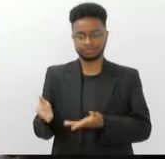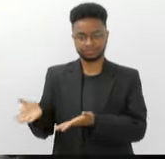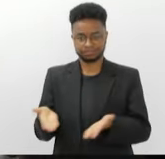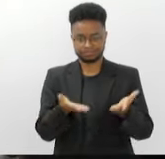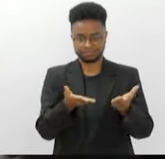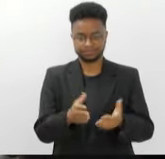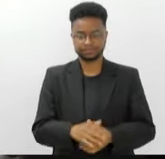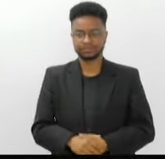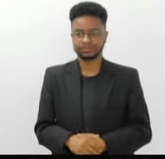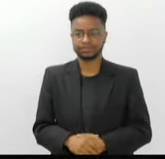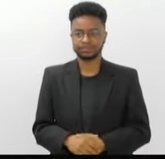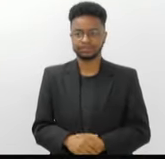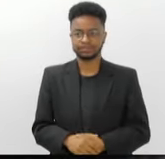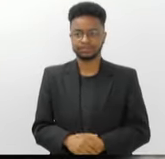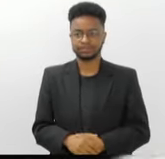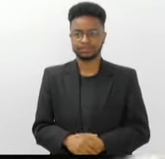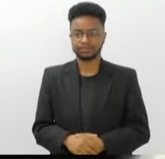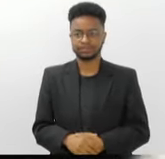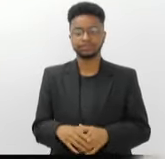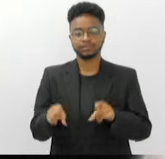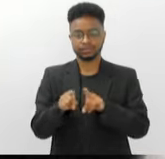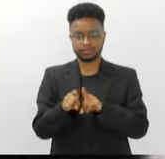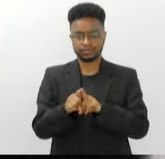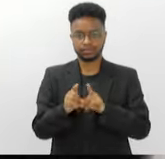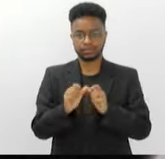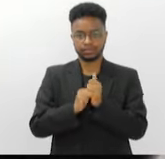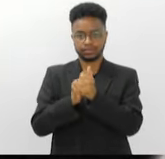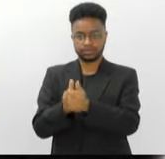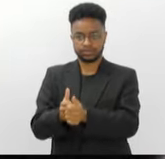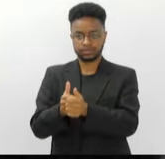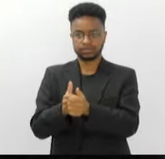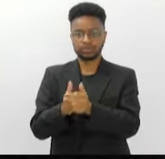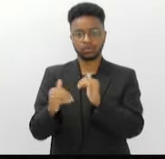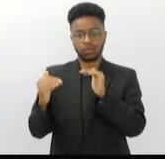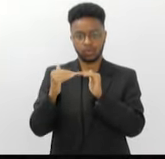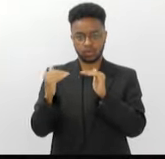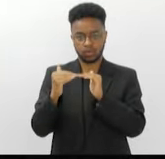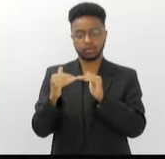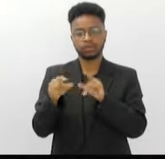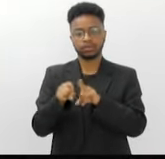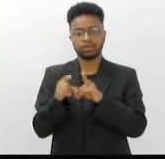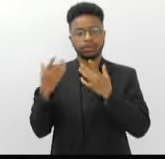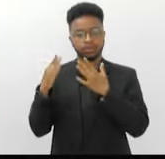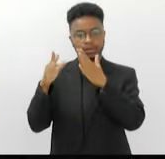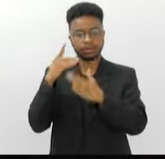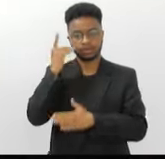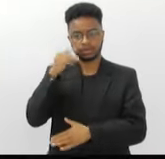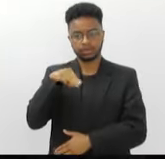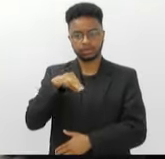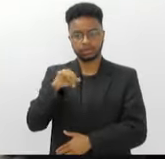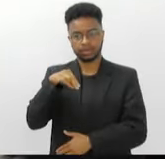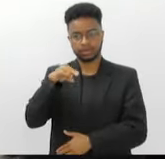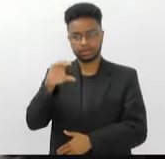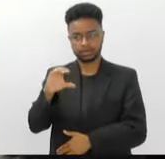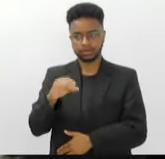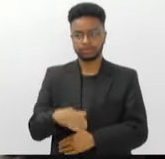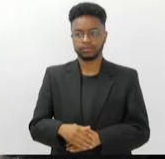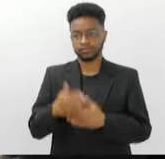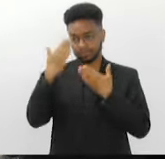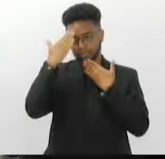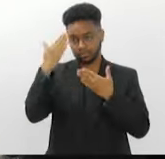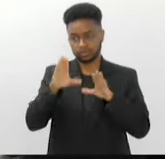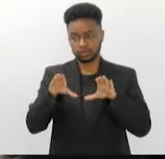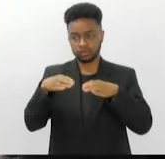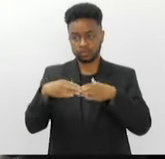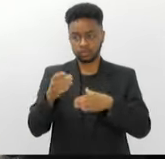gentileza. No mérito, também a Comissão de Direitos Humanos é favorável, parabenizando o deputado Carlos Mink. Muito obrigado. Pela Comissão